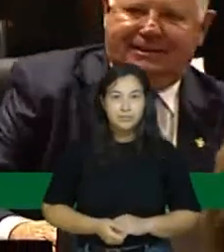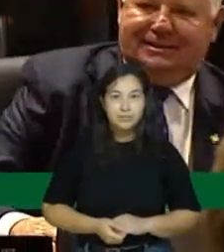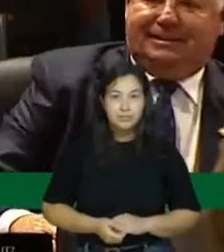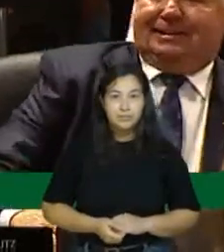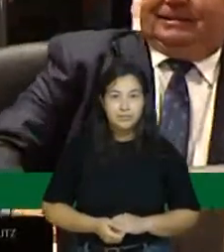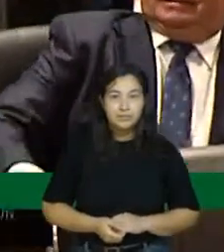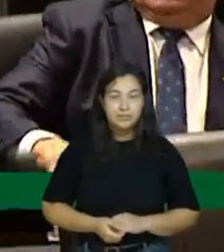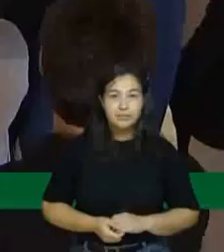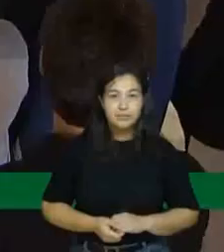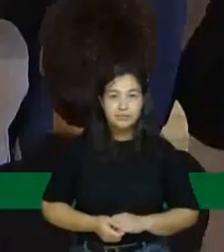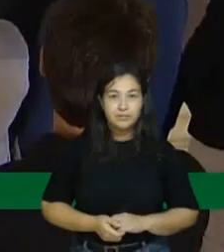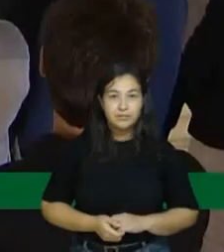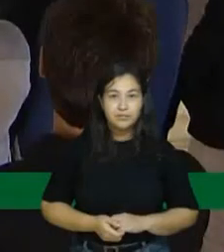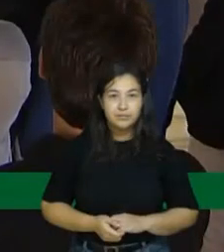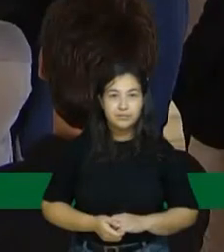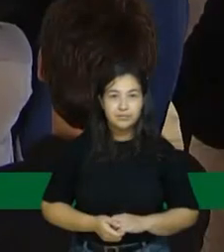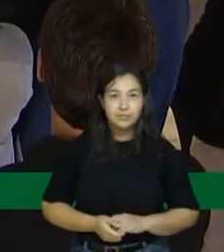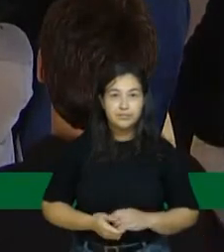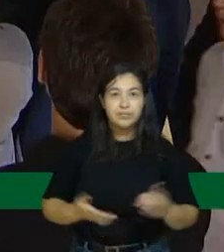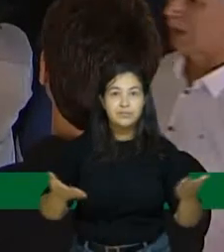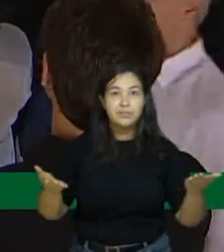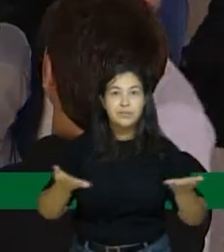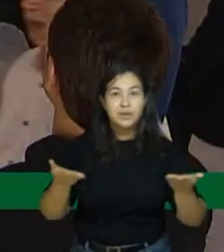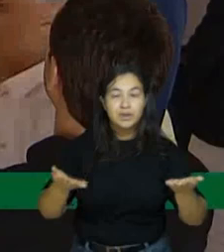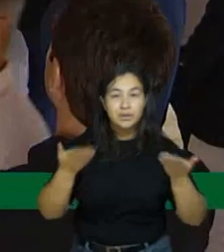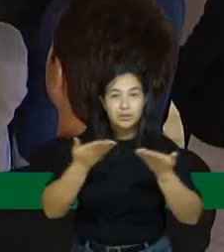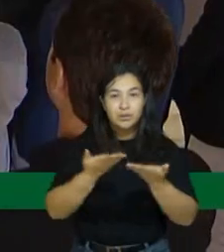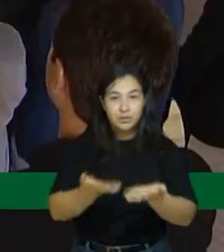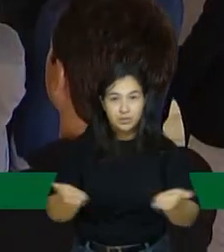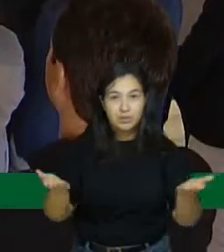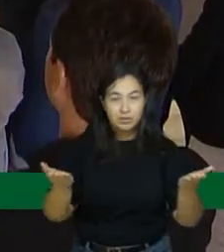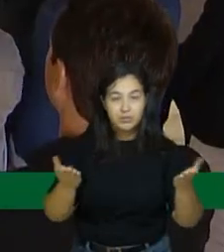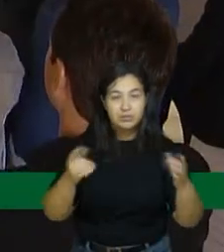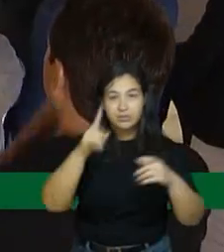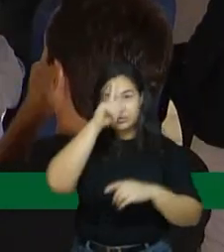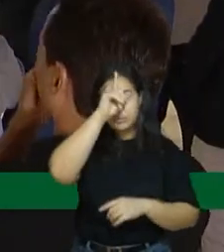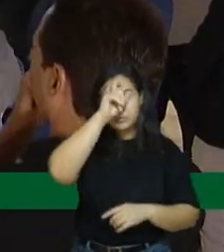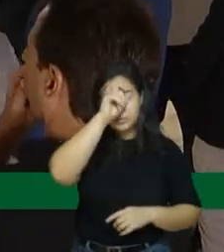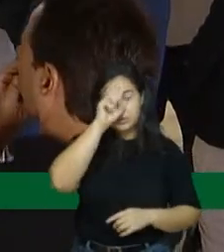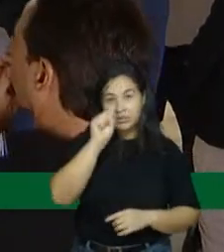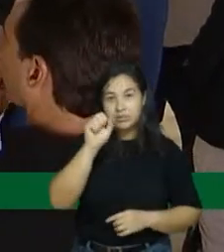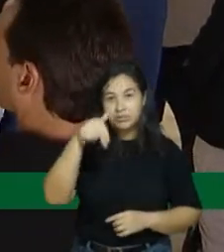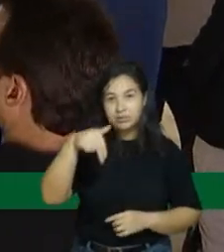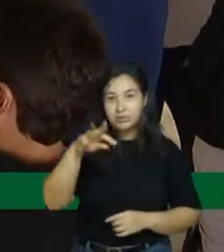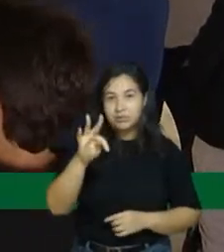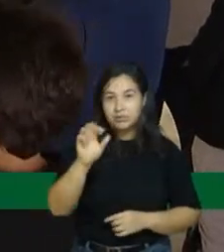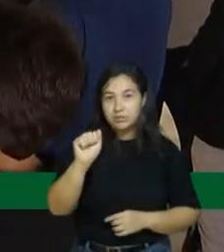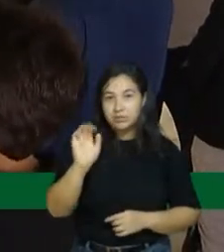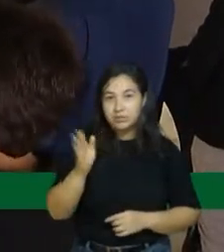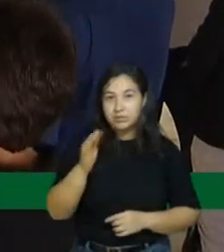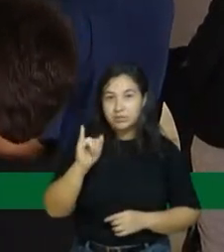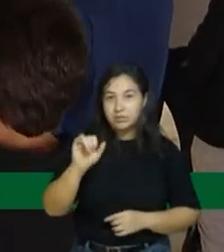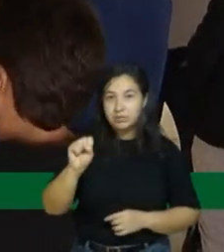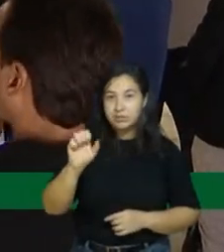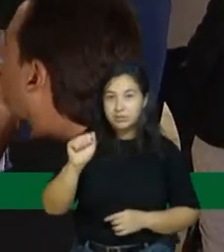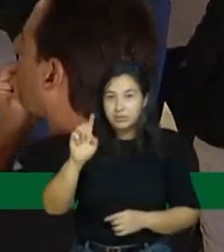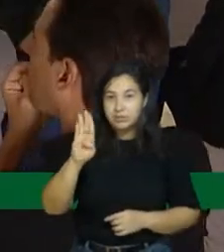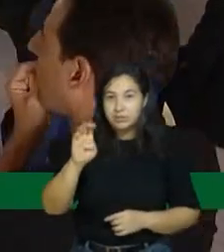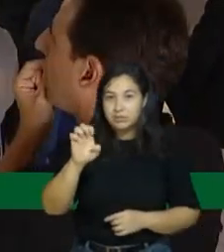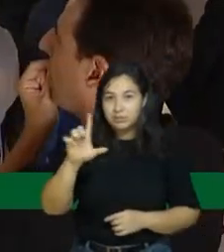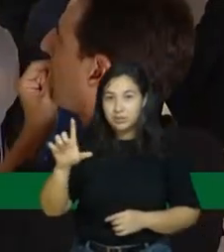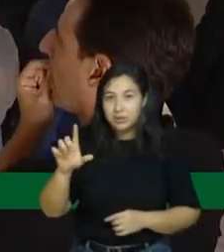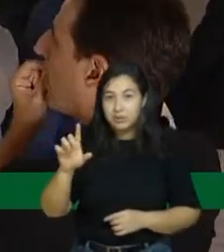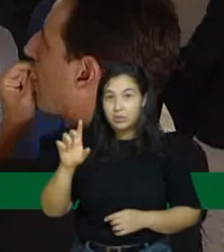gutz agora vamos ouvir entidade Hospital Santa Isabel tema referência nacional no transplante de órgãos diretor